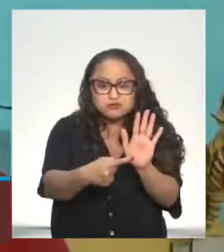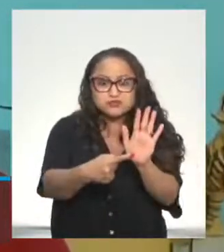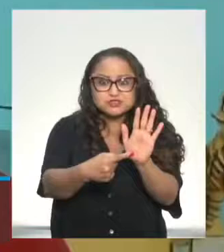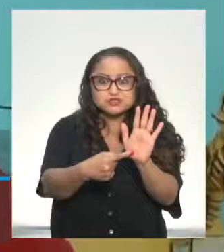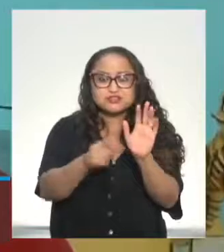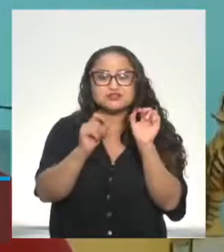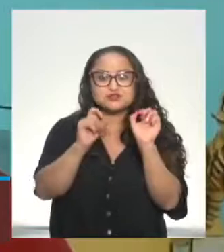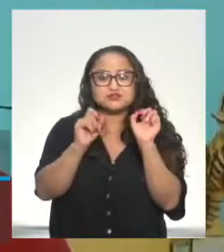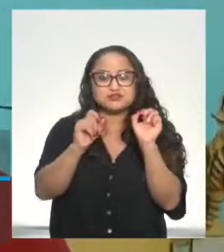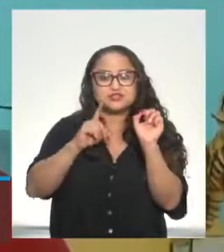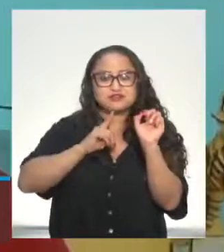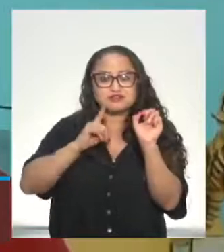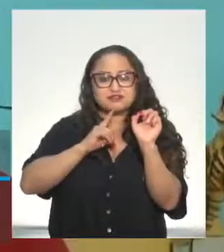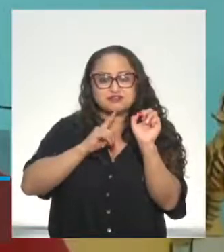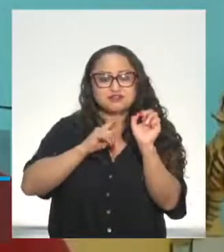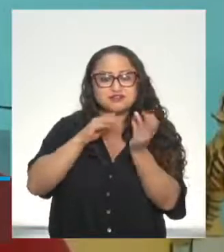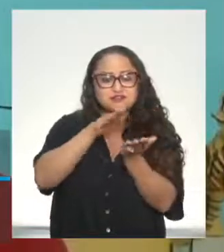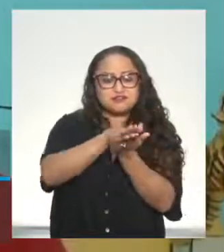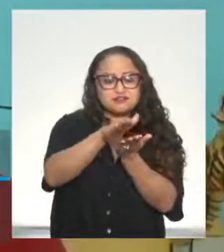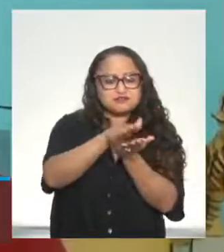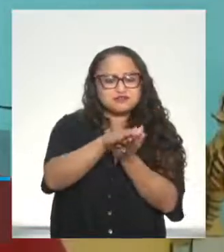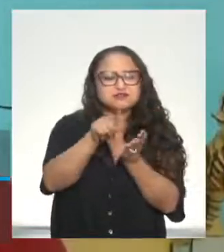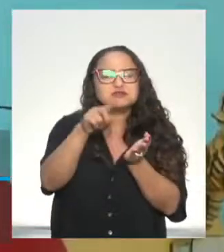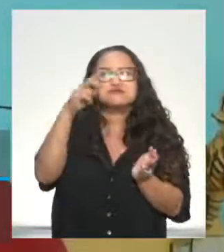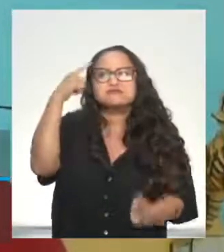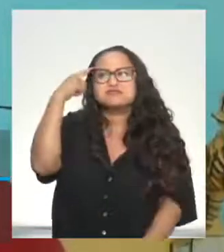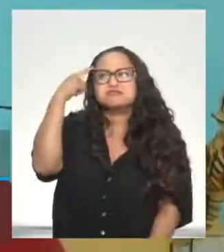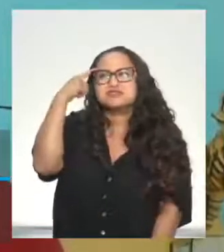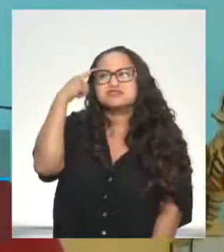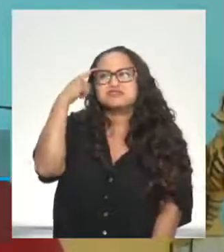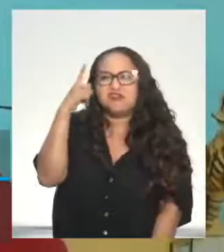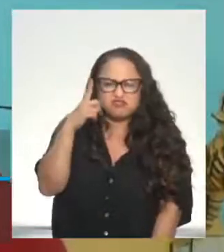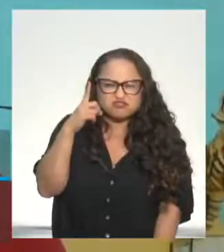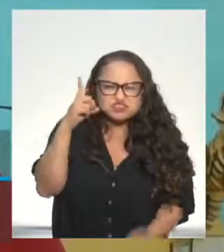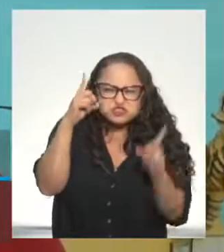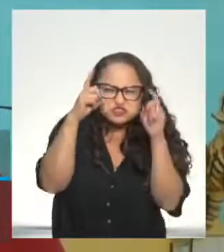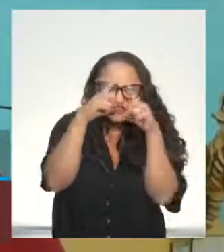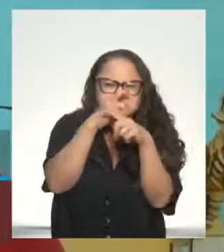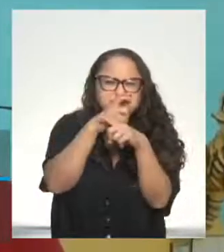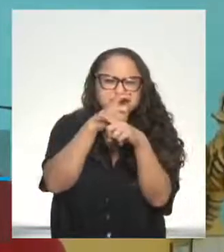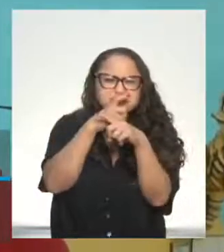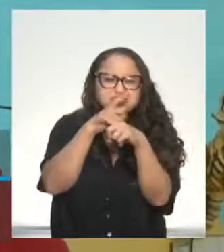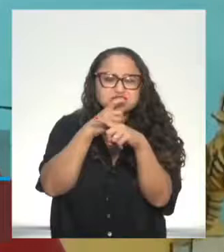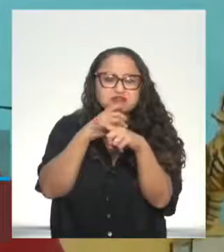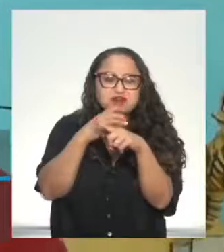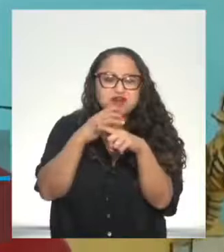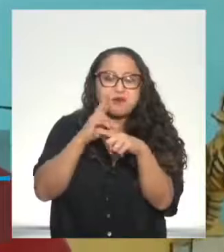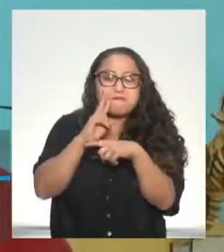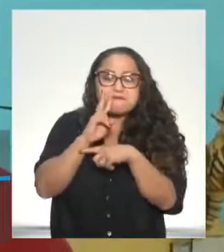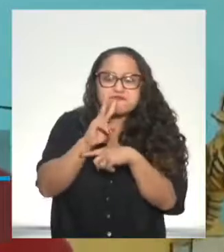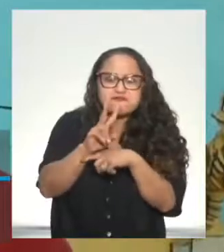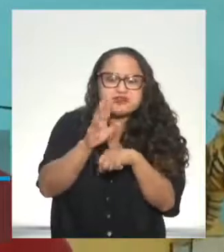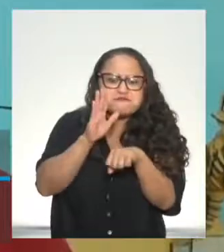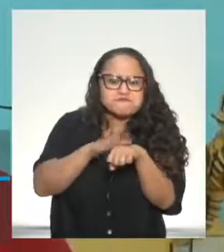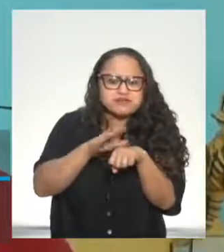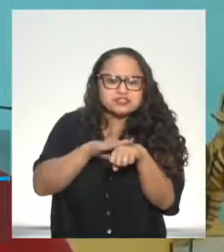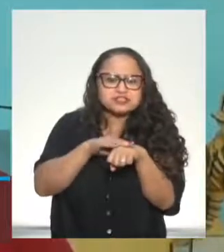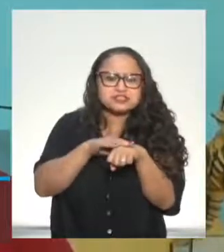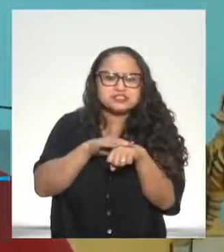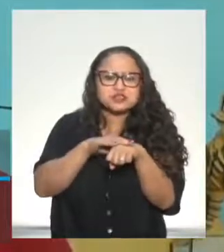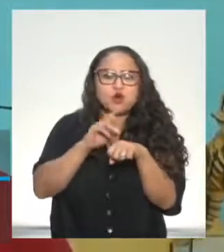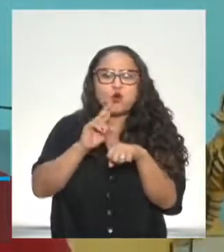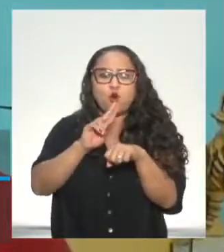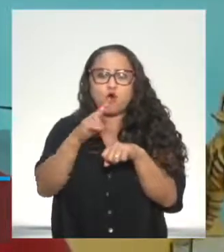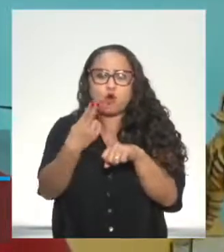a impressão, vocês ficam pensando, poxa, mas será que é difícil a gente chegar a esse nível, né, de desenhar o